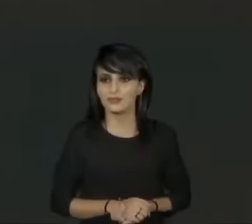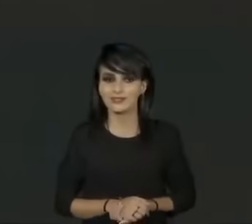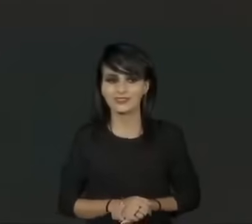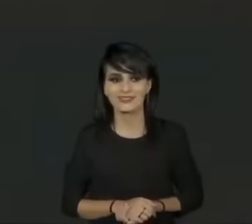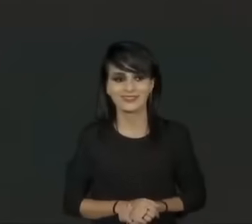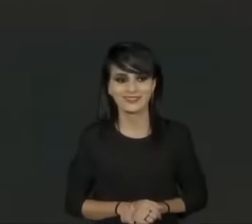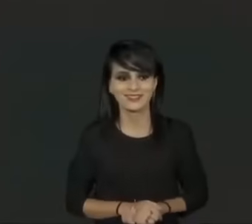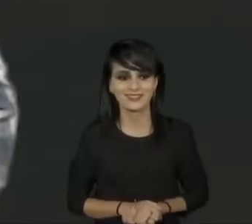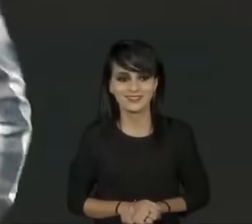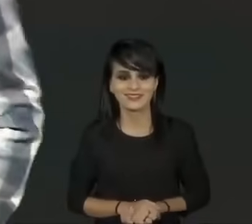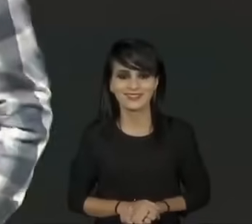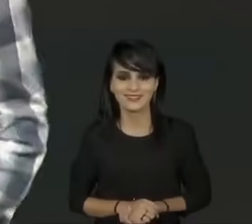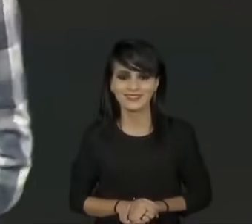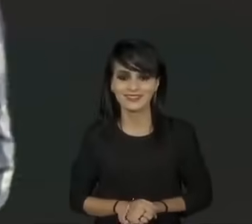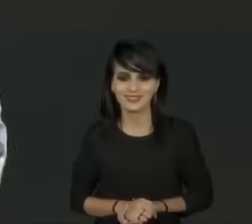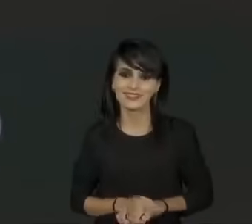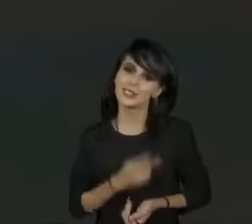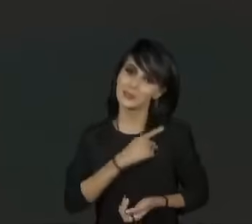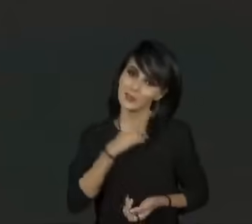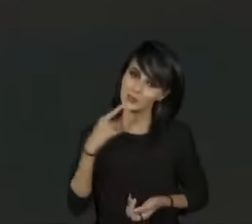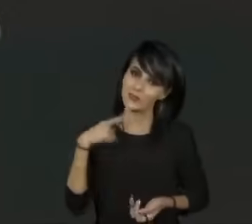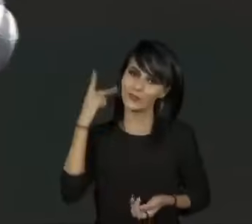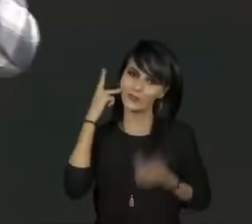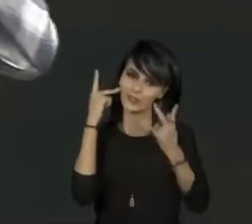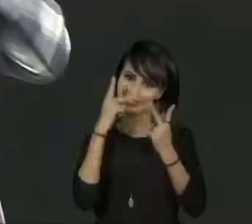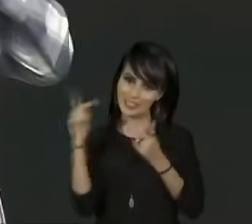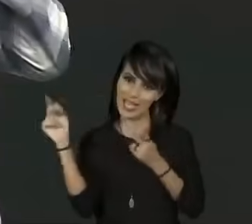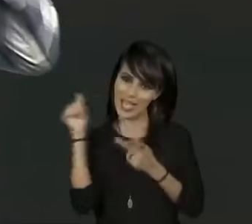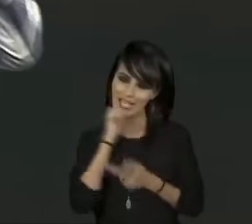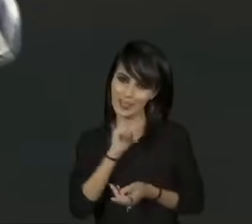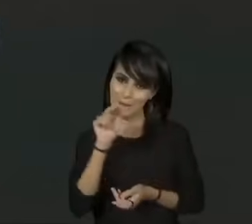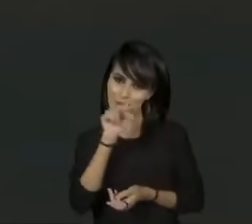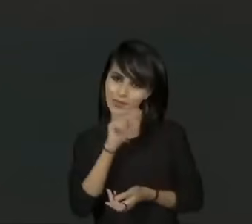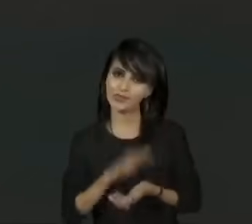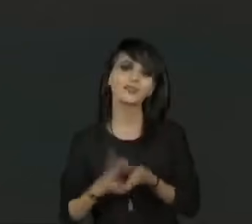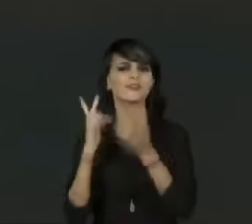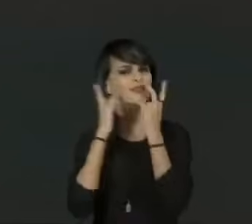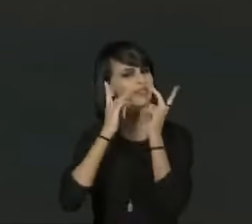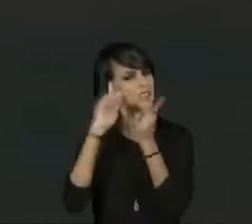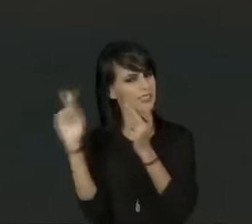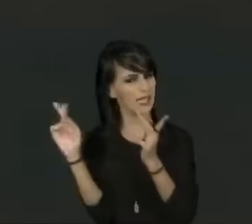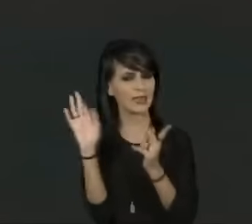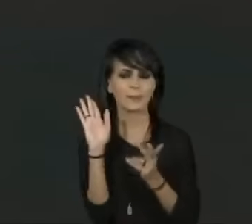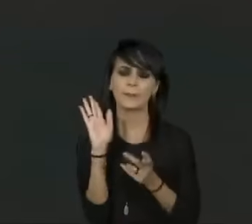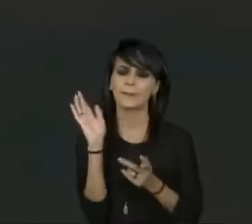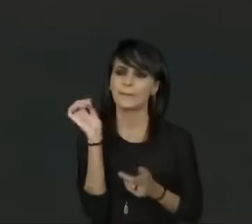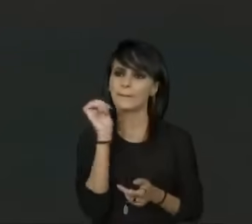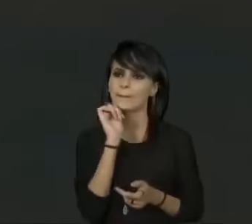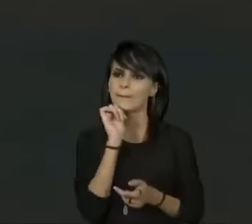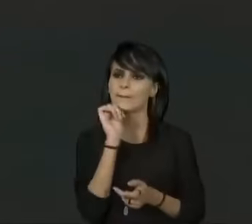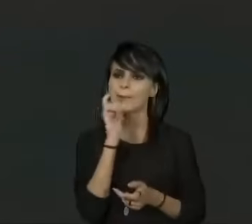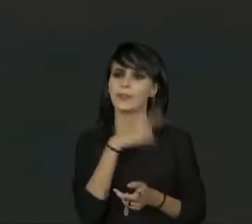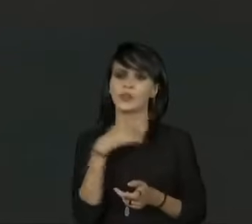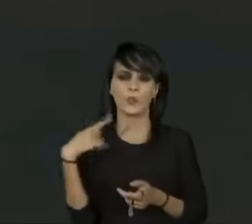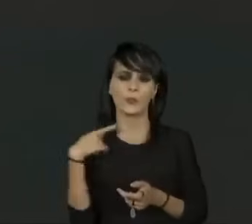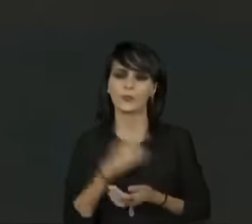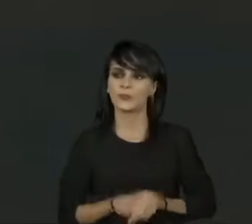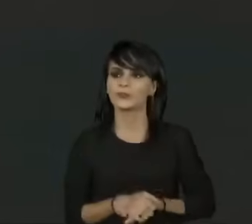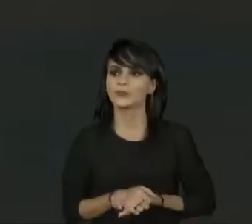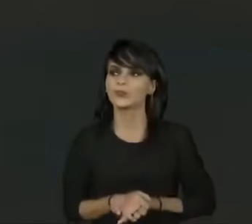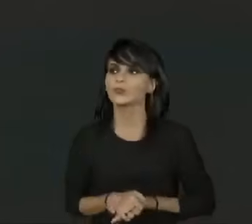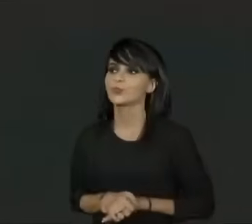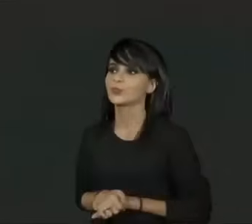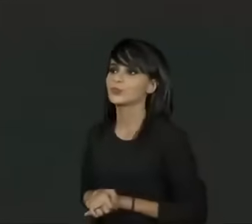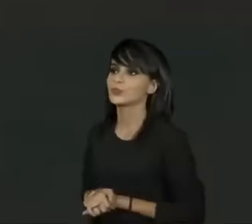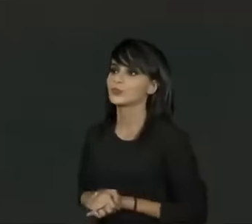mesmo pastor foi visitar uma irmã visita Pastoral né